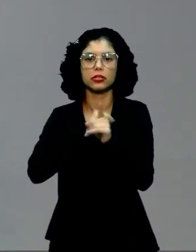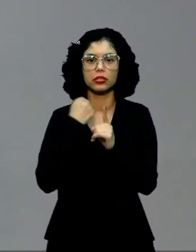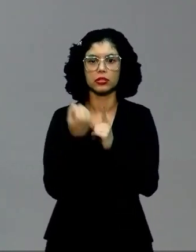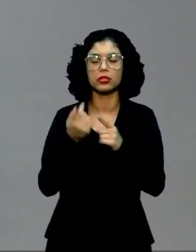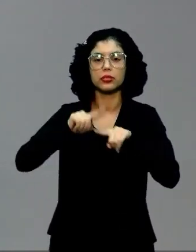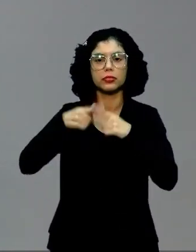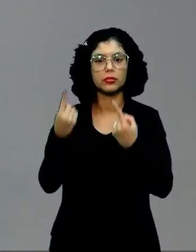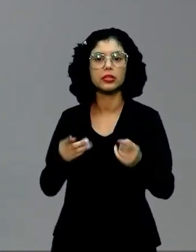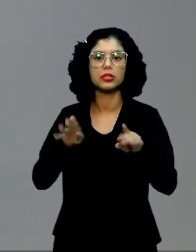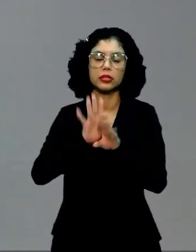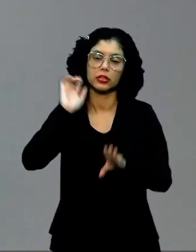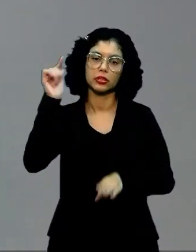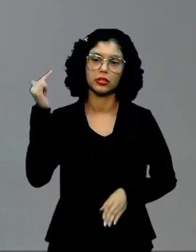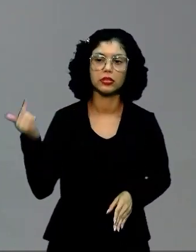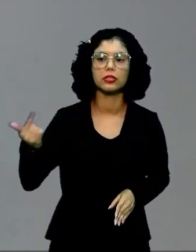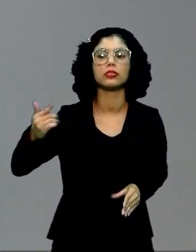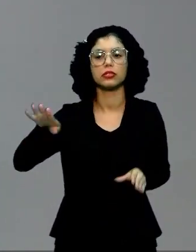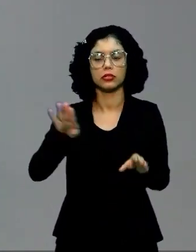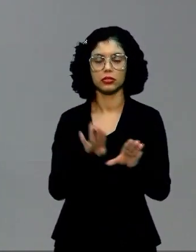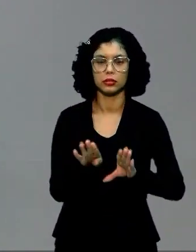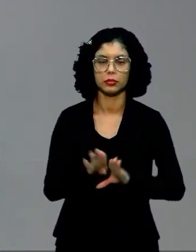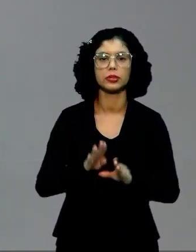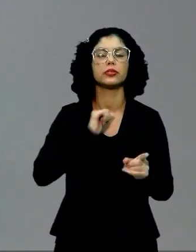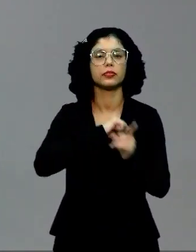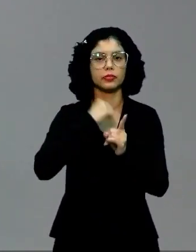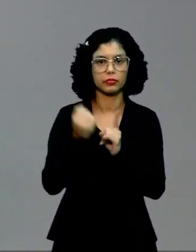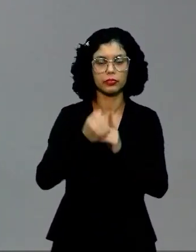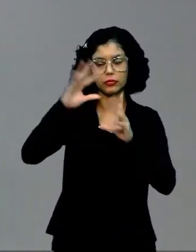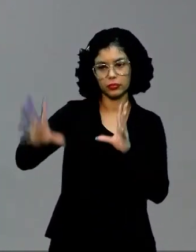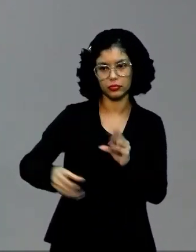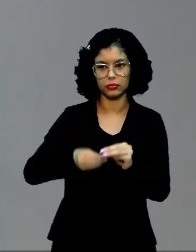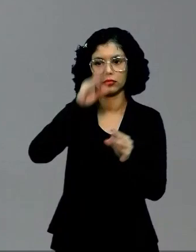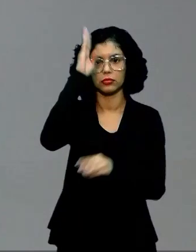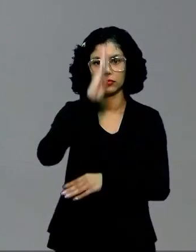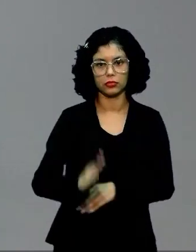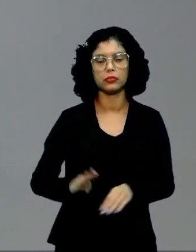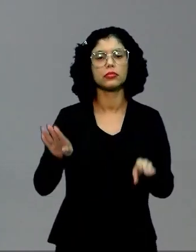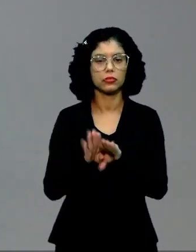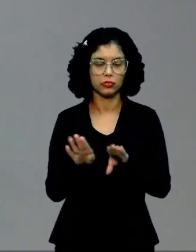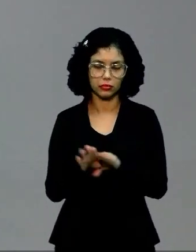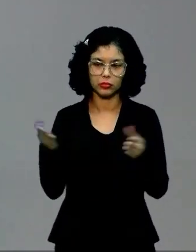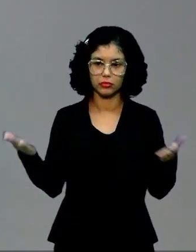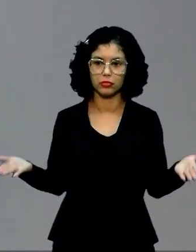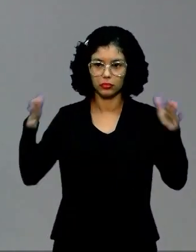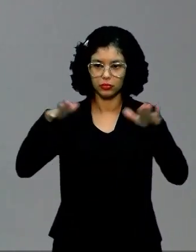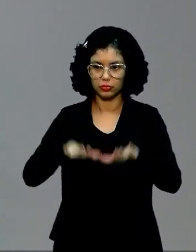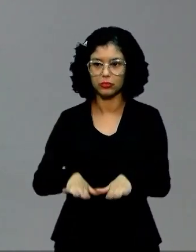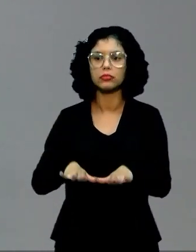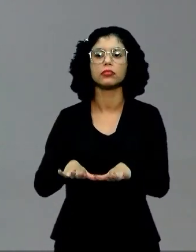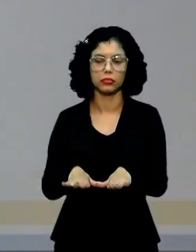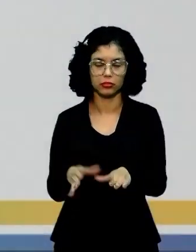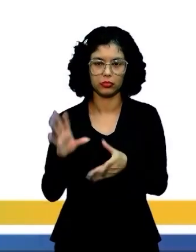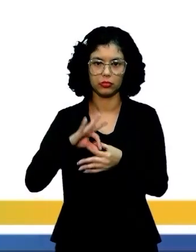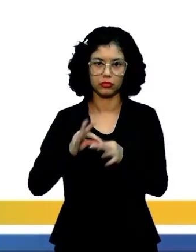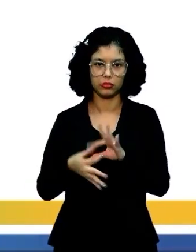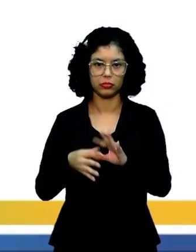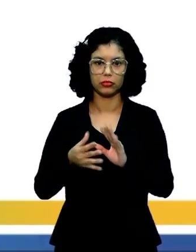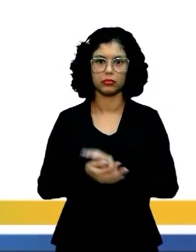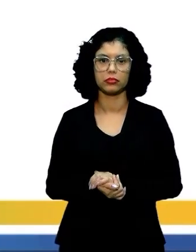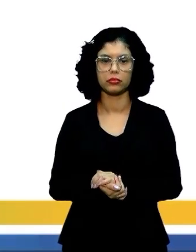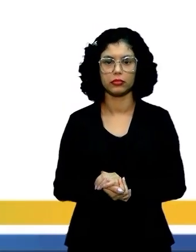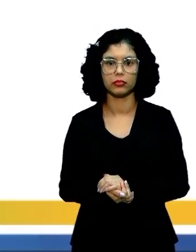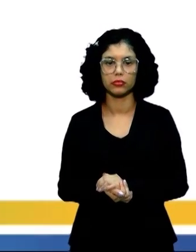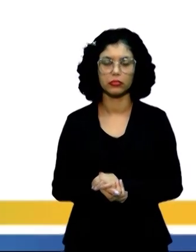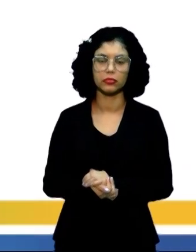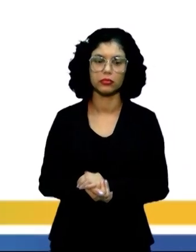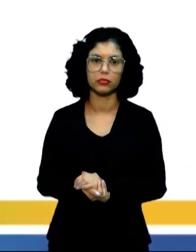mas as outras pessoas ali que compõem a sociedade brasileira estão inseridas nesse contexto.